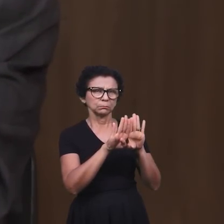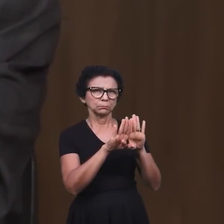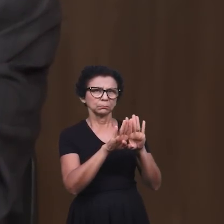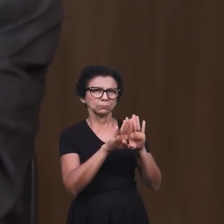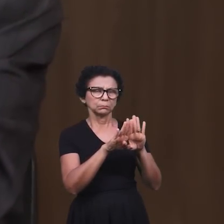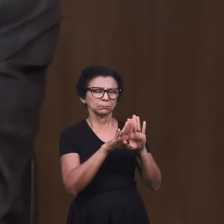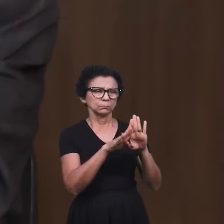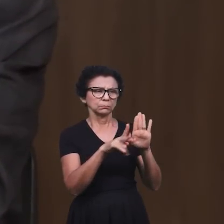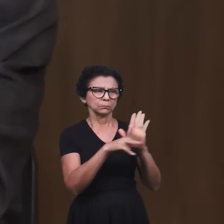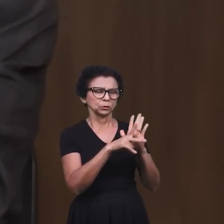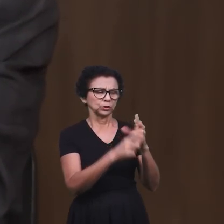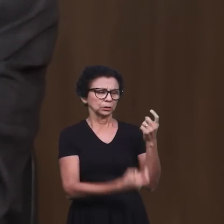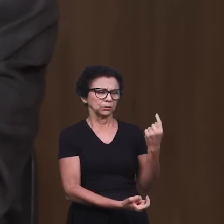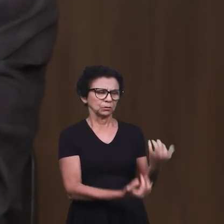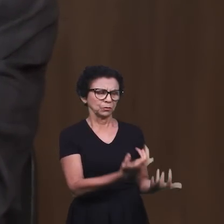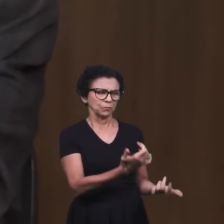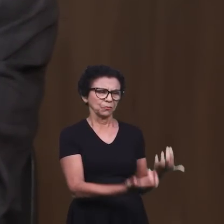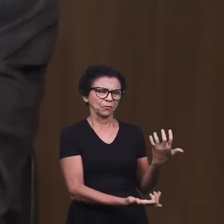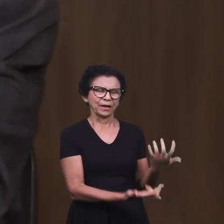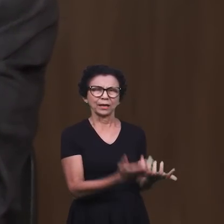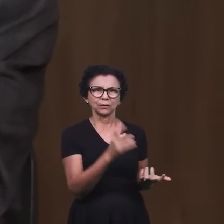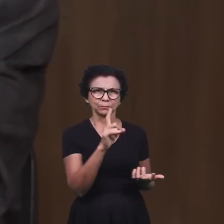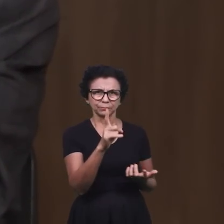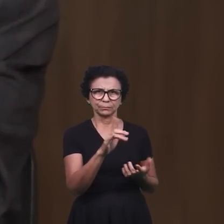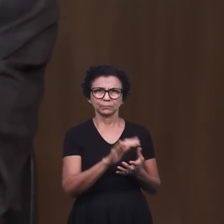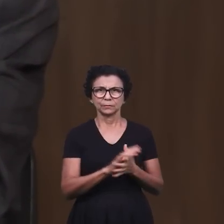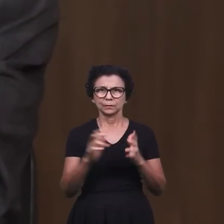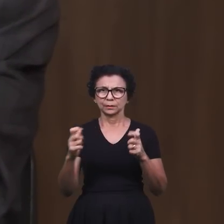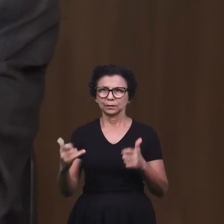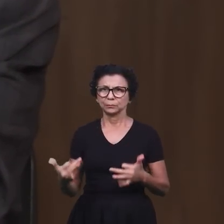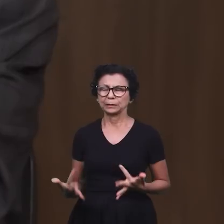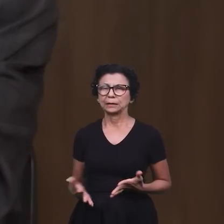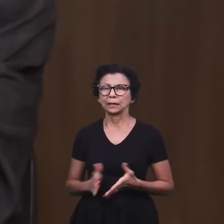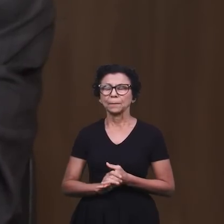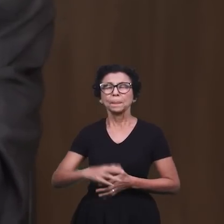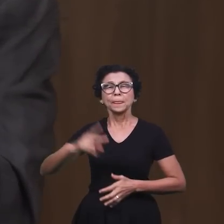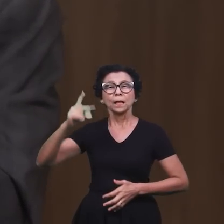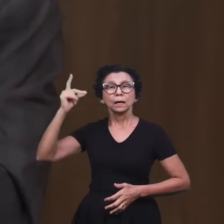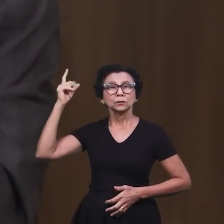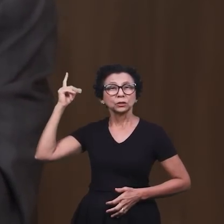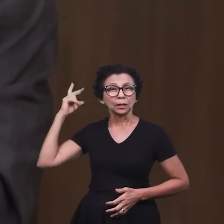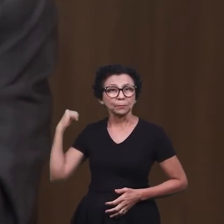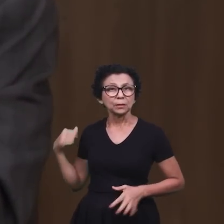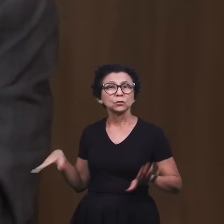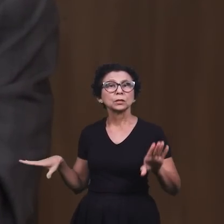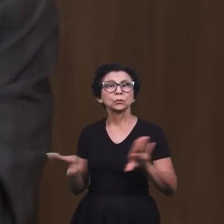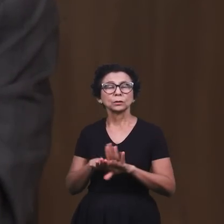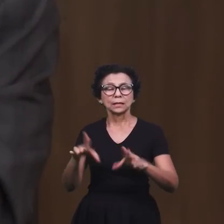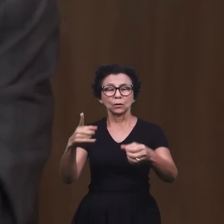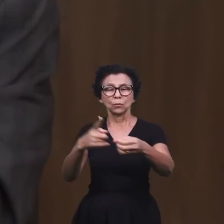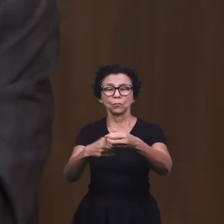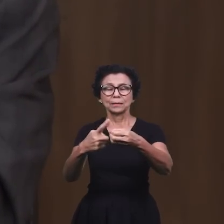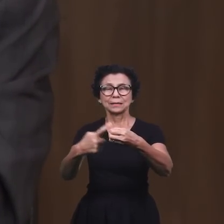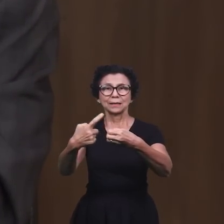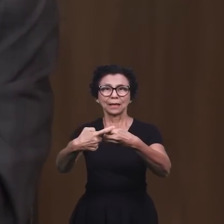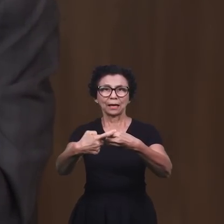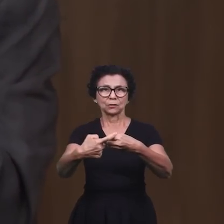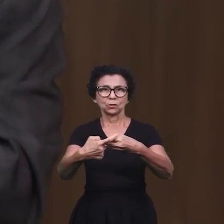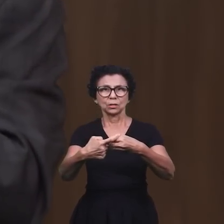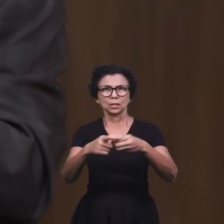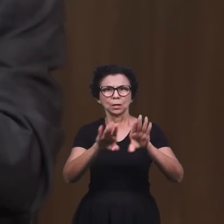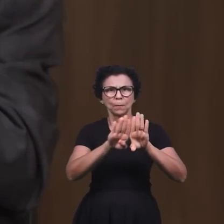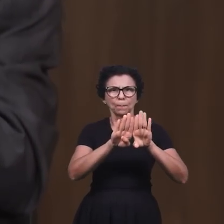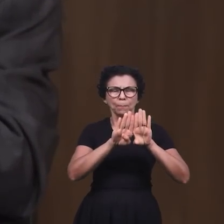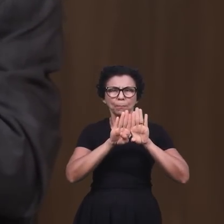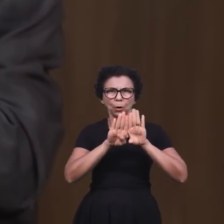na cidade era a porta da cidade, certo? A porta da cidade protegia a cidade, porque a primeira coisa que o inimigo, quando chegava, era atacar a porta. Se ele